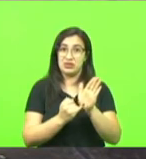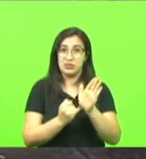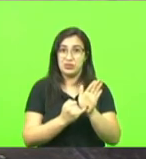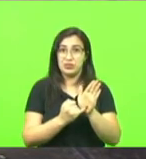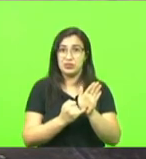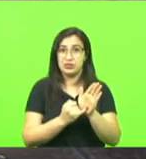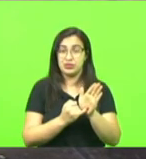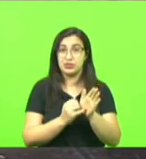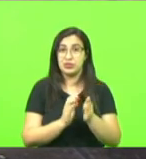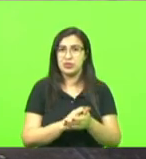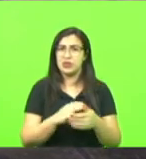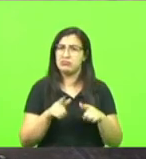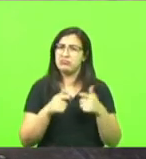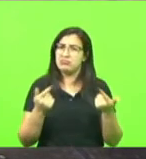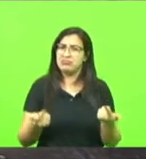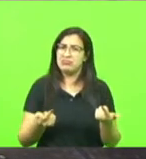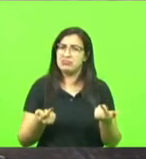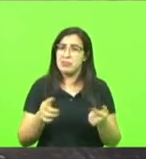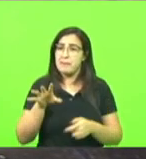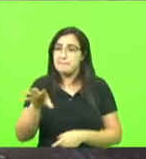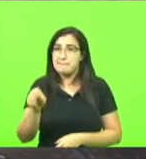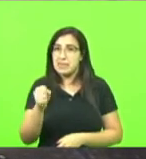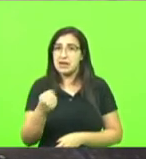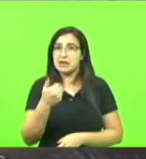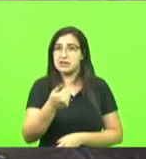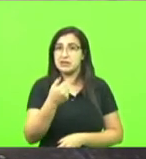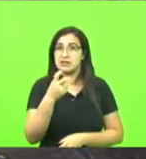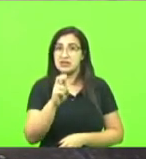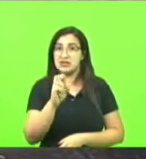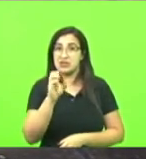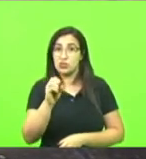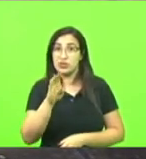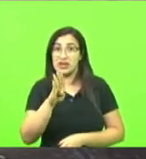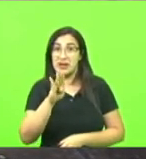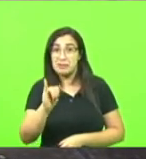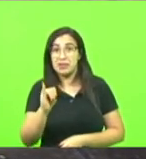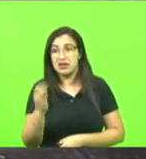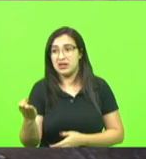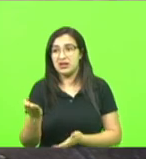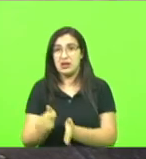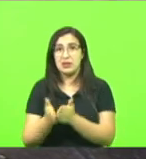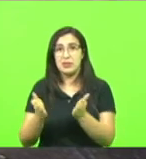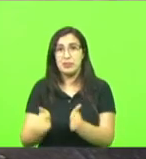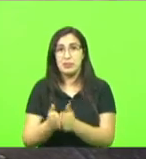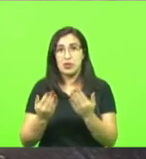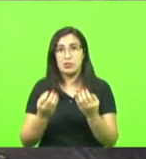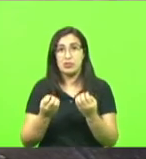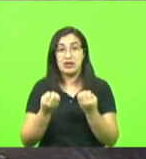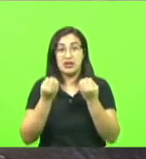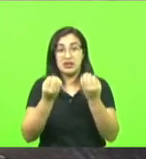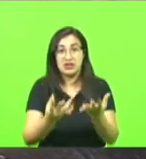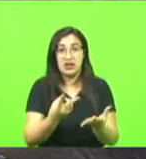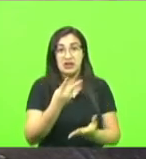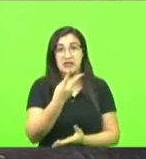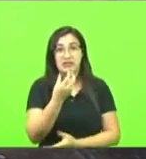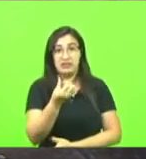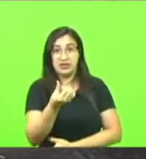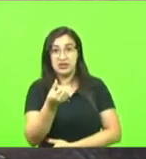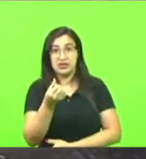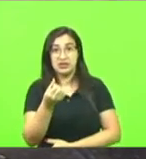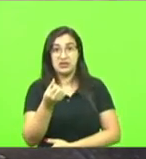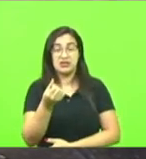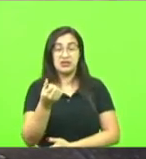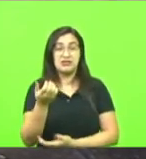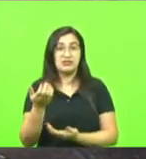seja, nós tiramos 150 bi dos mais pobres para devolver 26 em Bolsa Família.